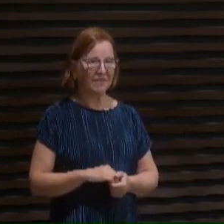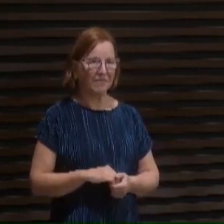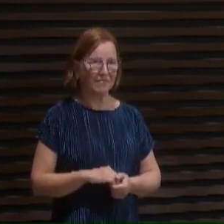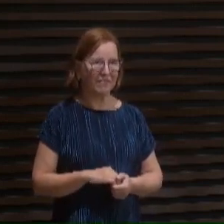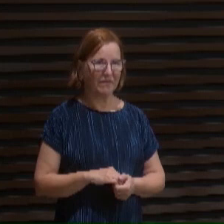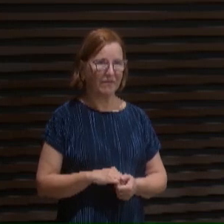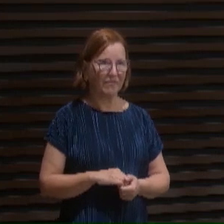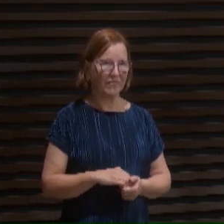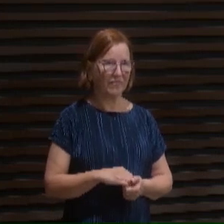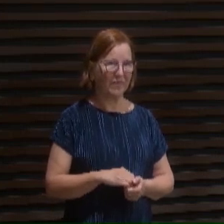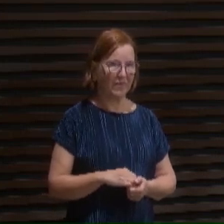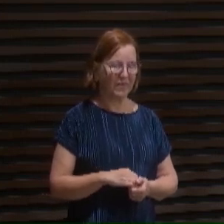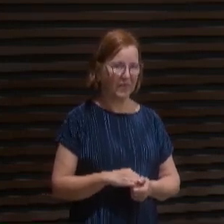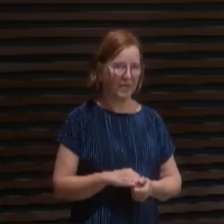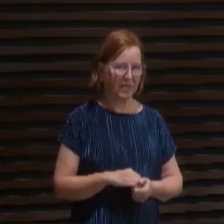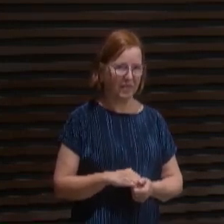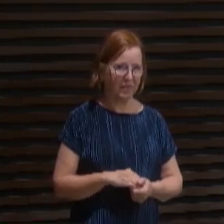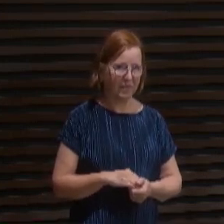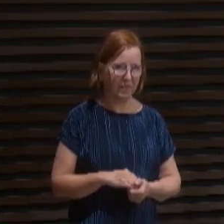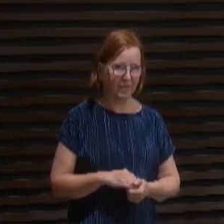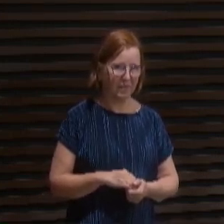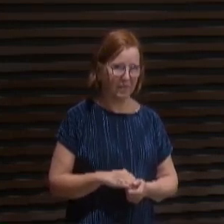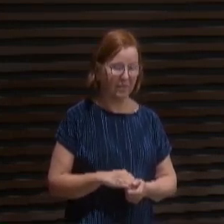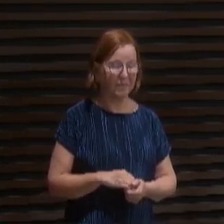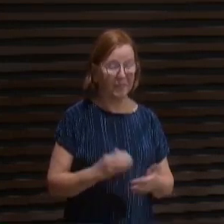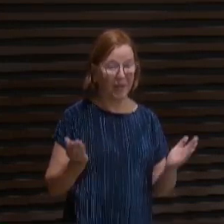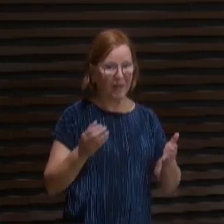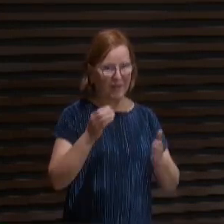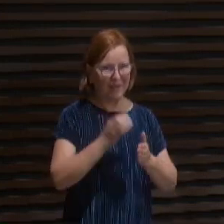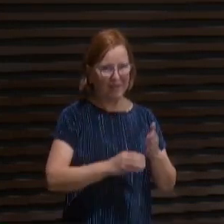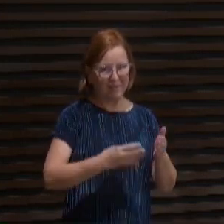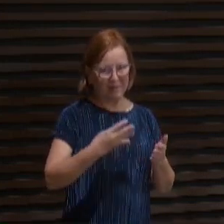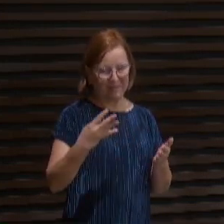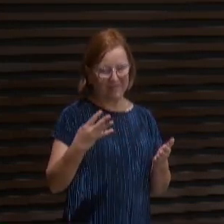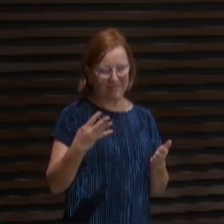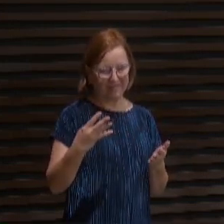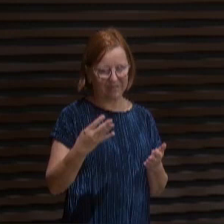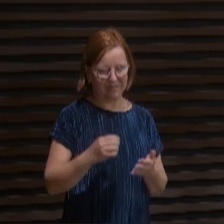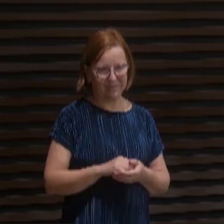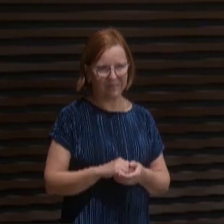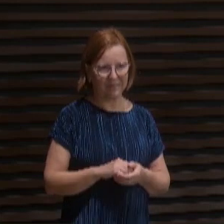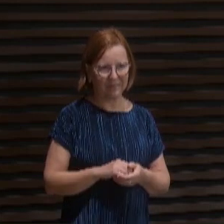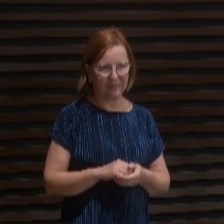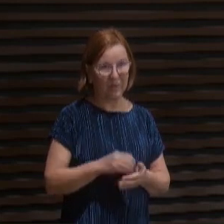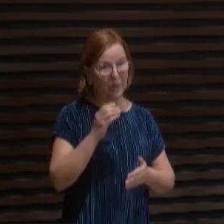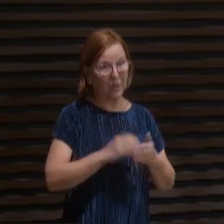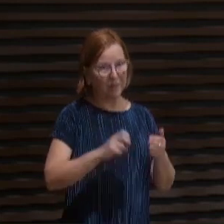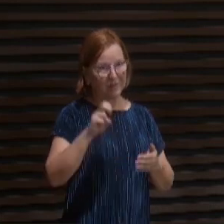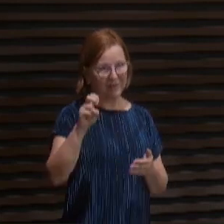Eu vou andar um pouquinho mais mas eu quero pegar o capítulo 4 ali, para que a gente vê um pouco. No capítulo 5,